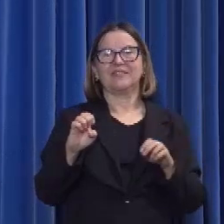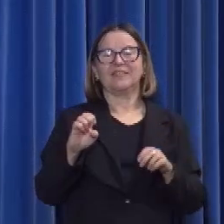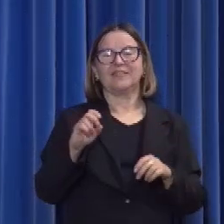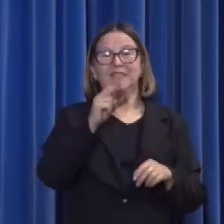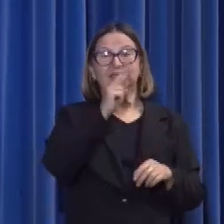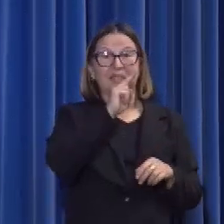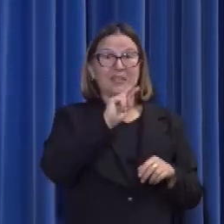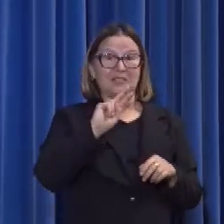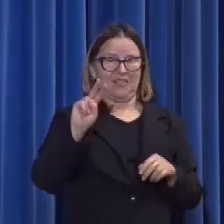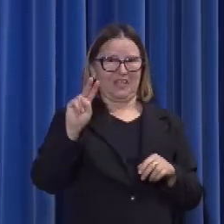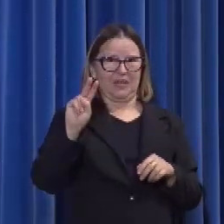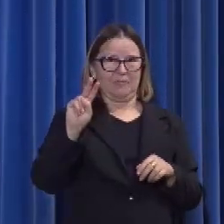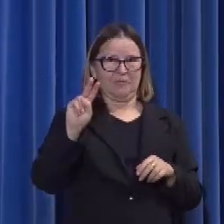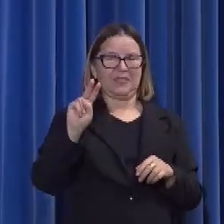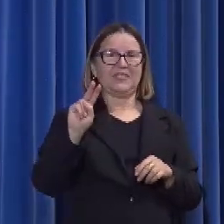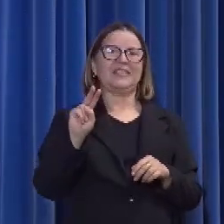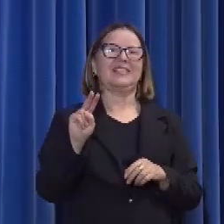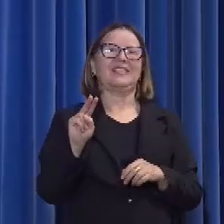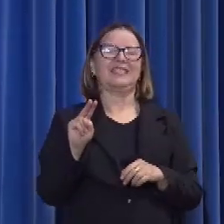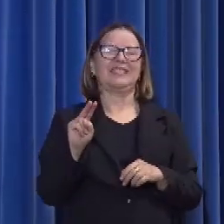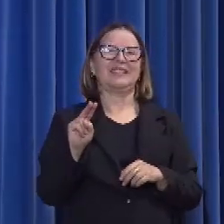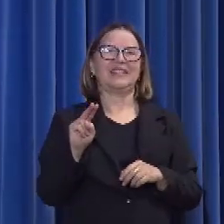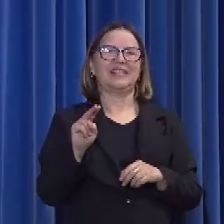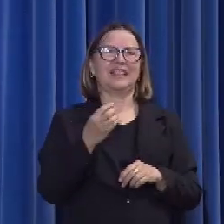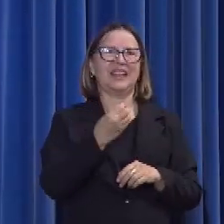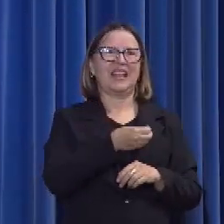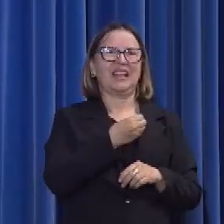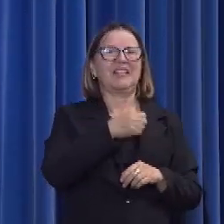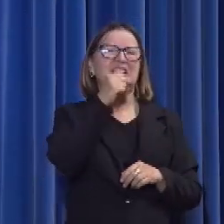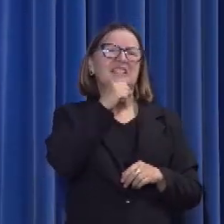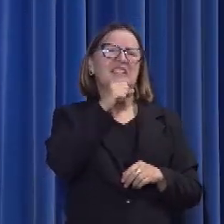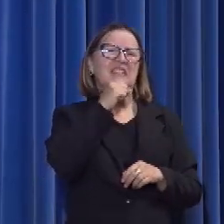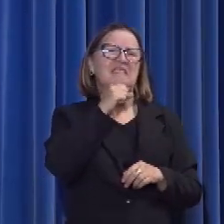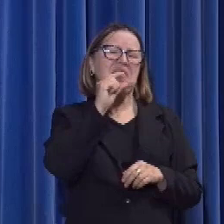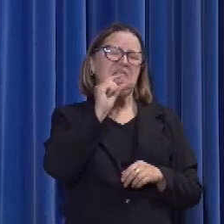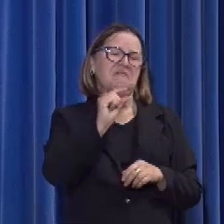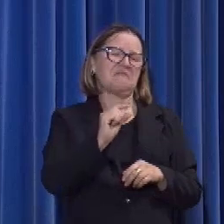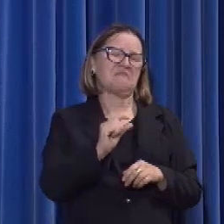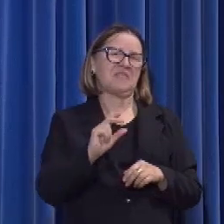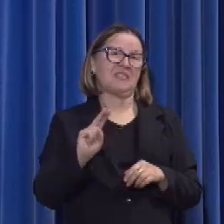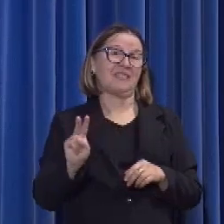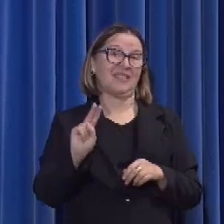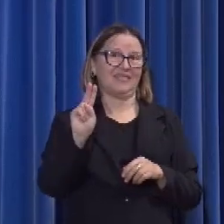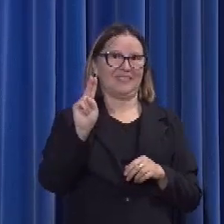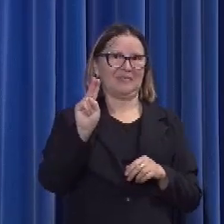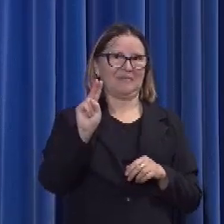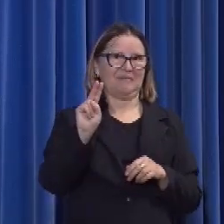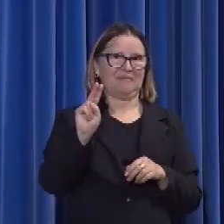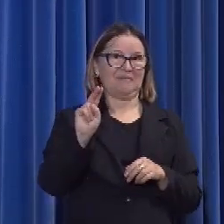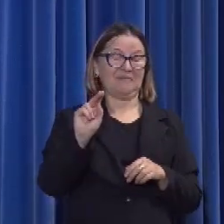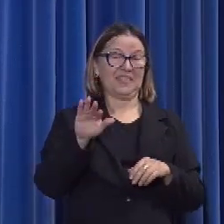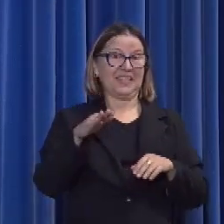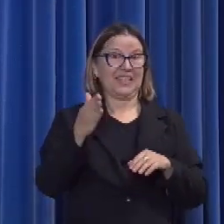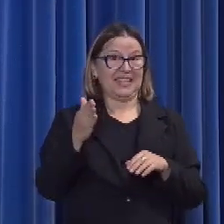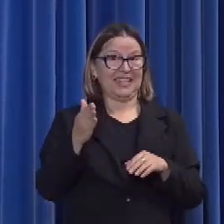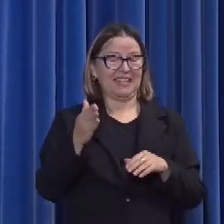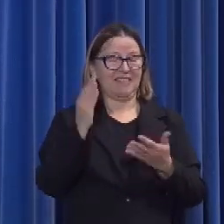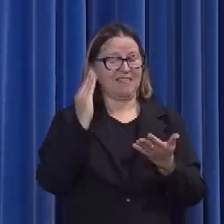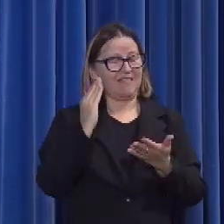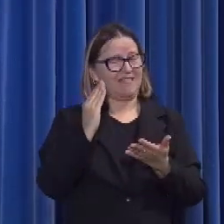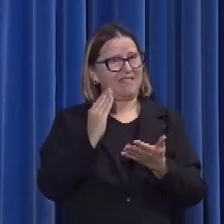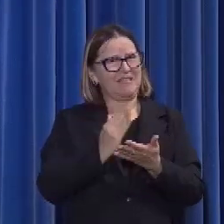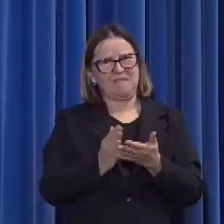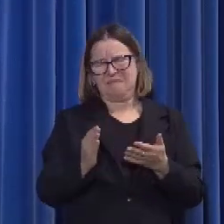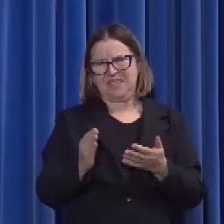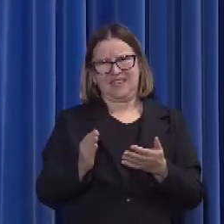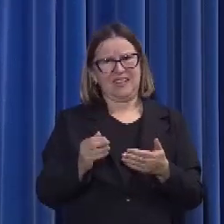aquela como de fato é, de pouco valor. E então passamos a nos desfazer daquilo que outrora julgávamos